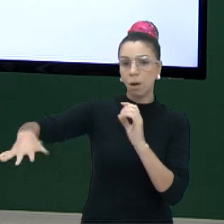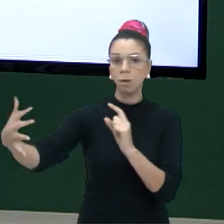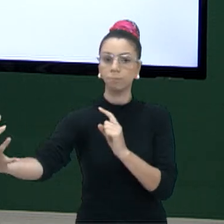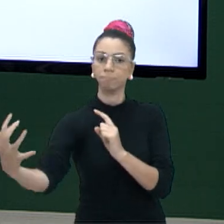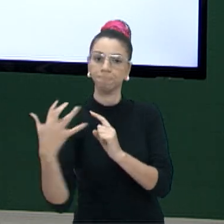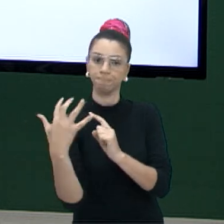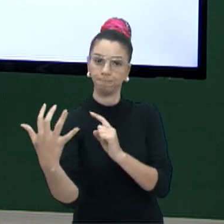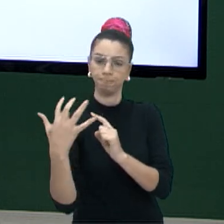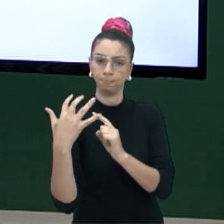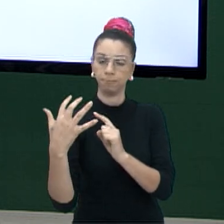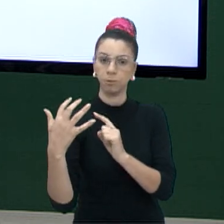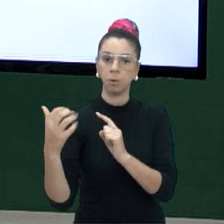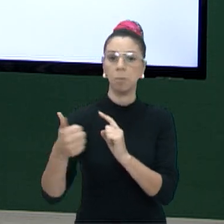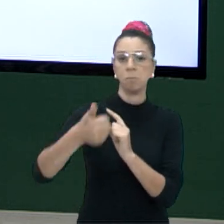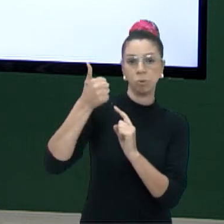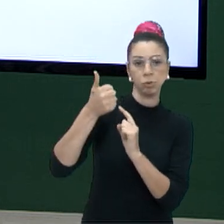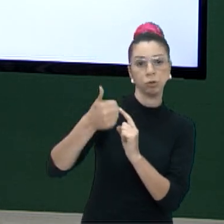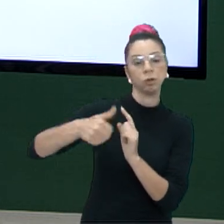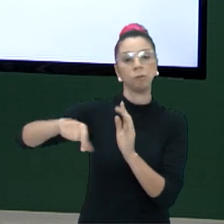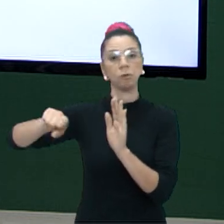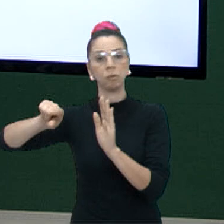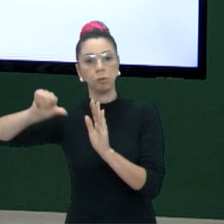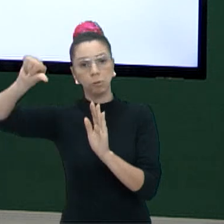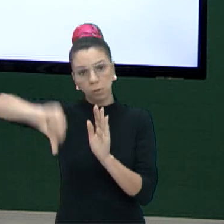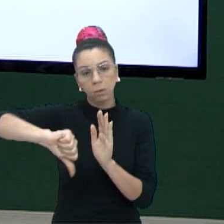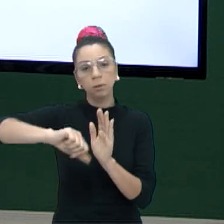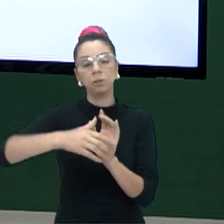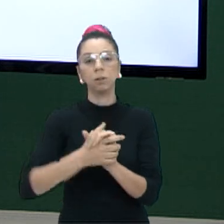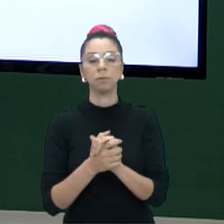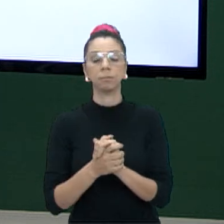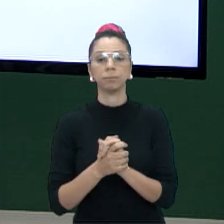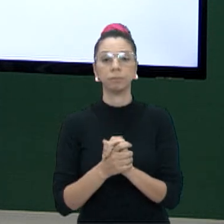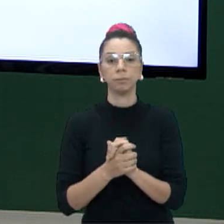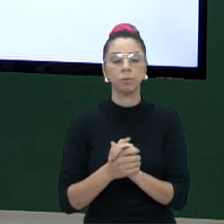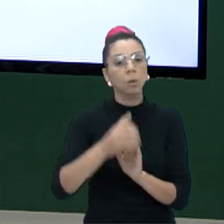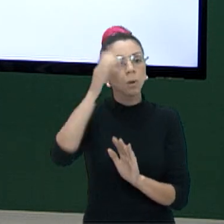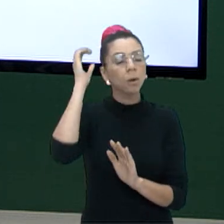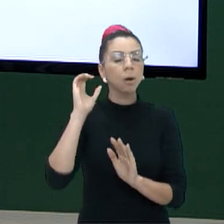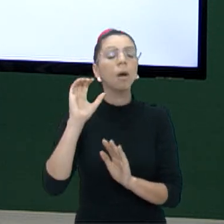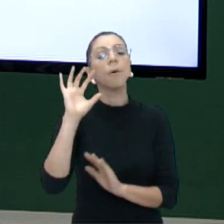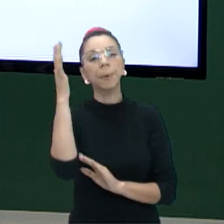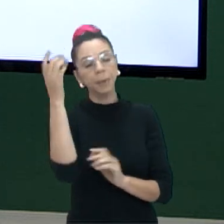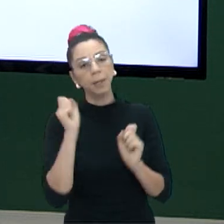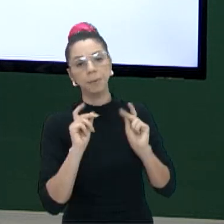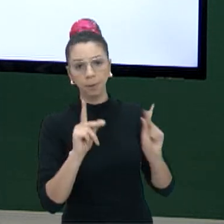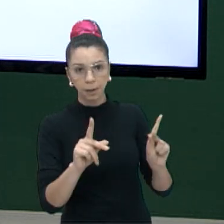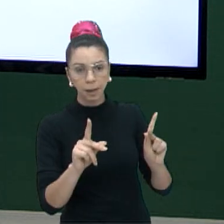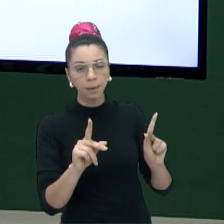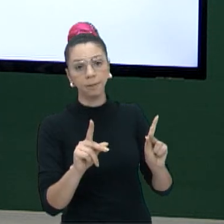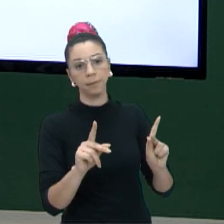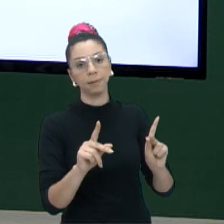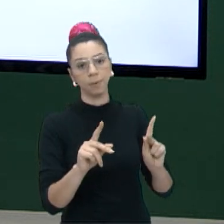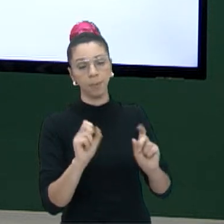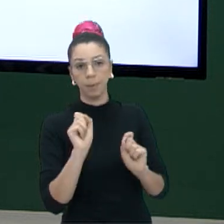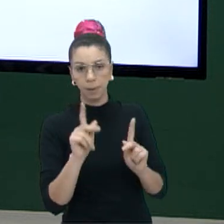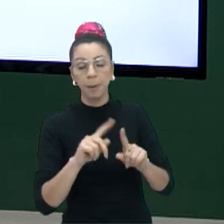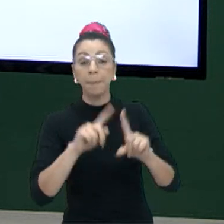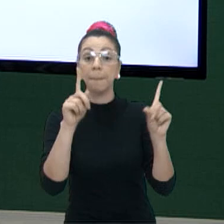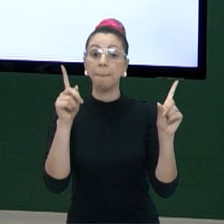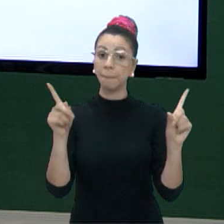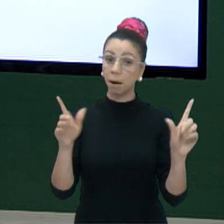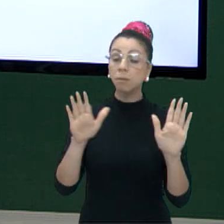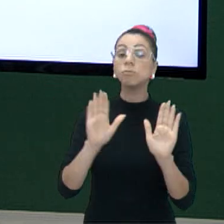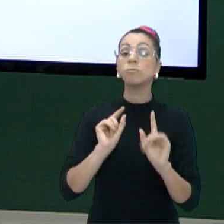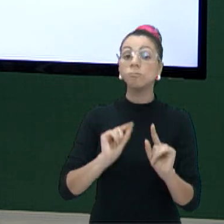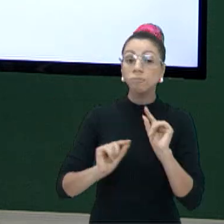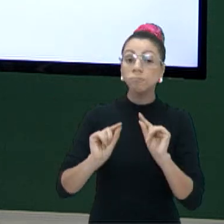estímulos negativos, estímulos positivos. O Chomsky fala, beleza, isso acontece? É claro que acontece. Ele não vai negar o behaviorismo, mas ele vai dizer